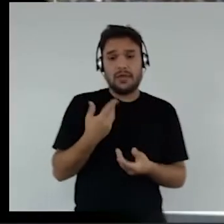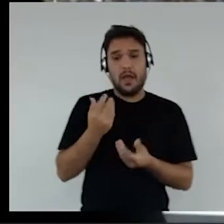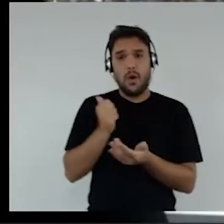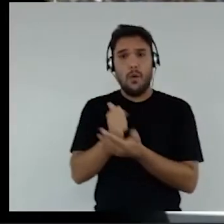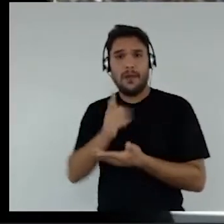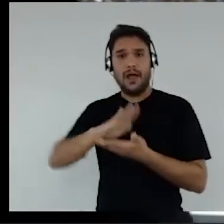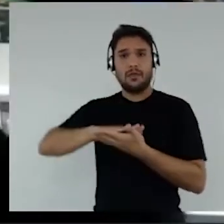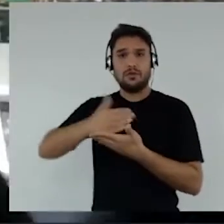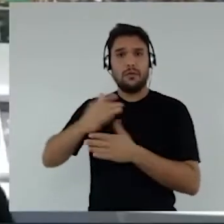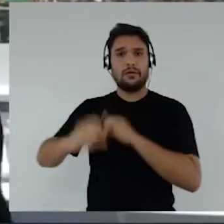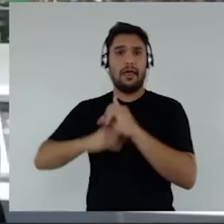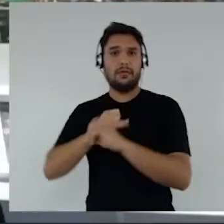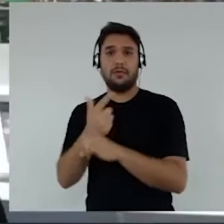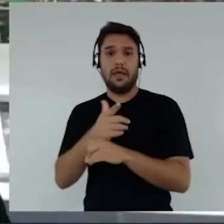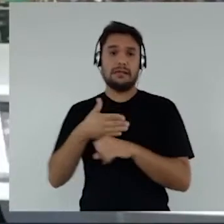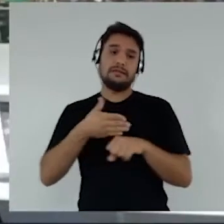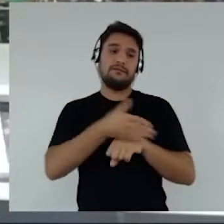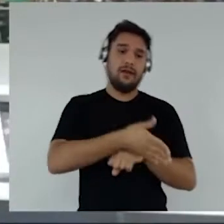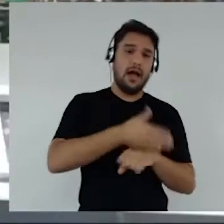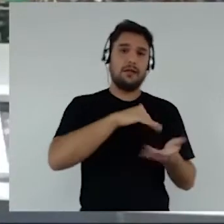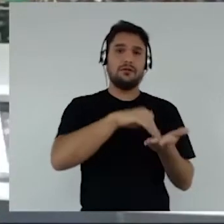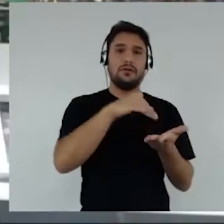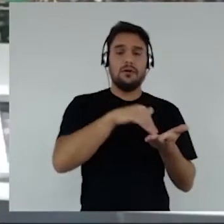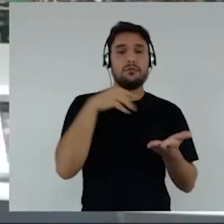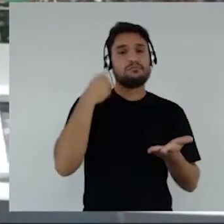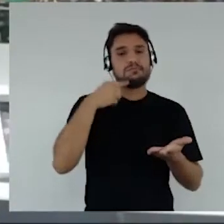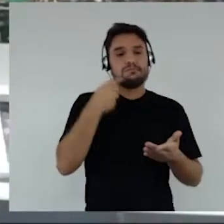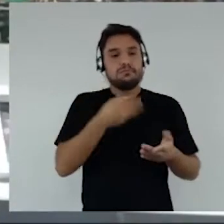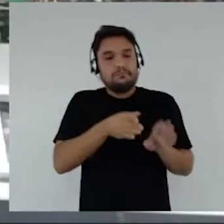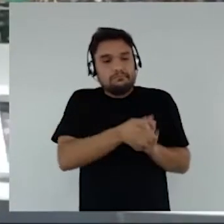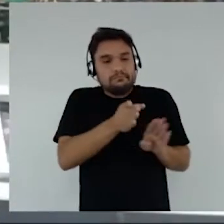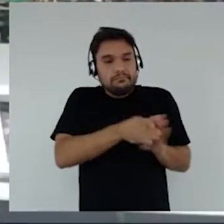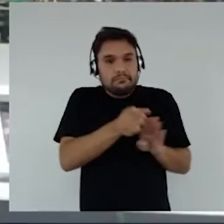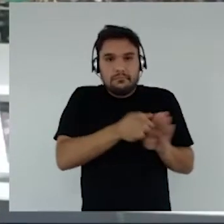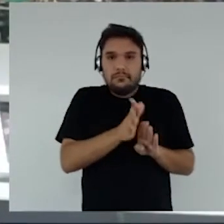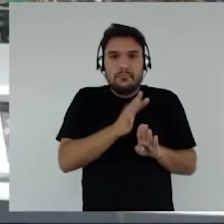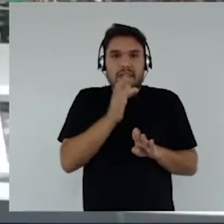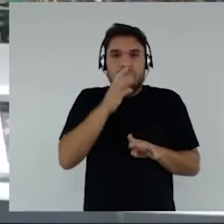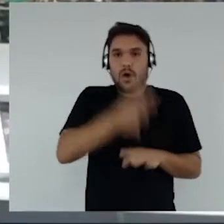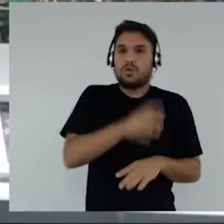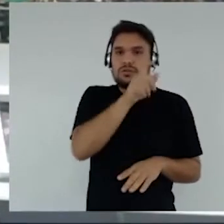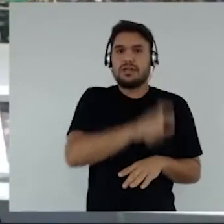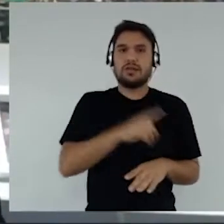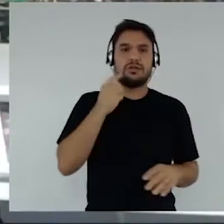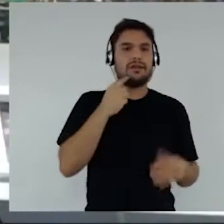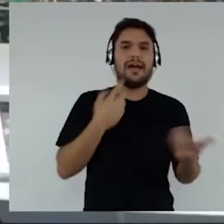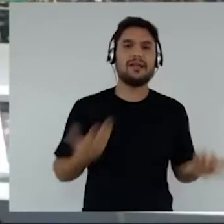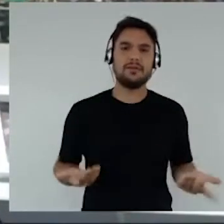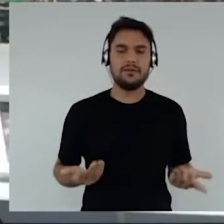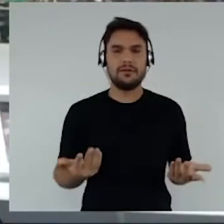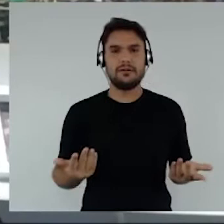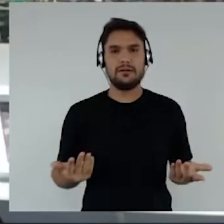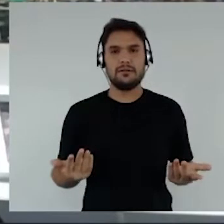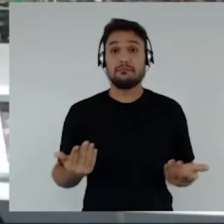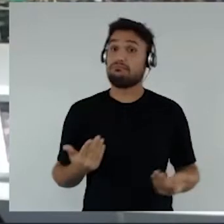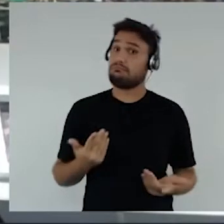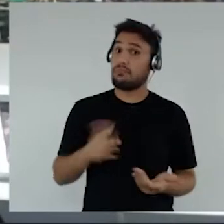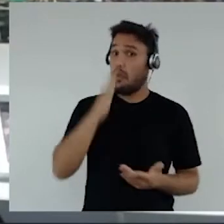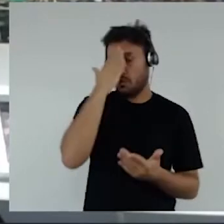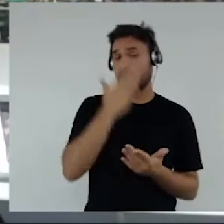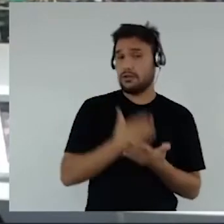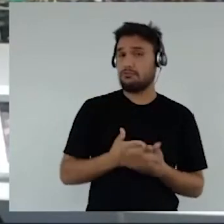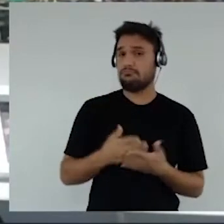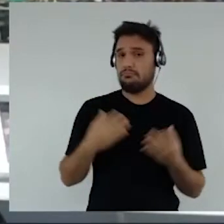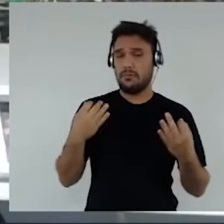técnica de fazê-lo. E se leva para o escritório, o advogado vai ser execrado. Então, olha, acredito